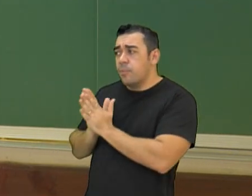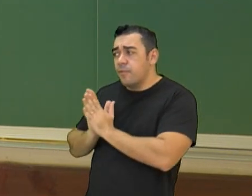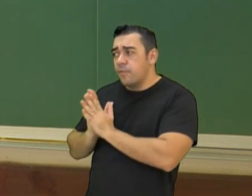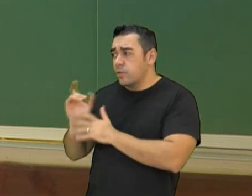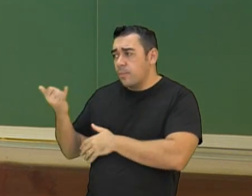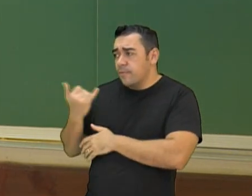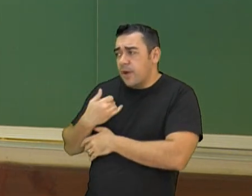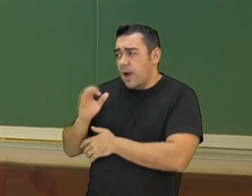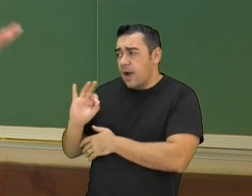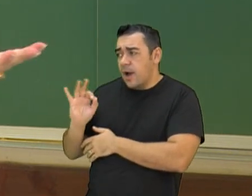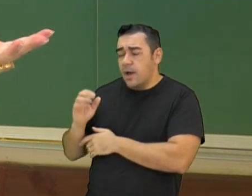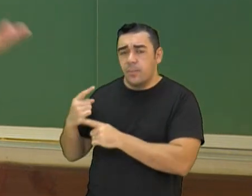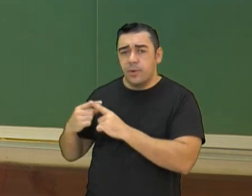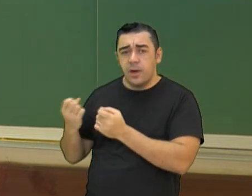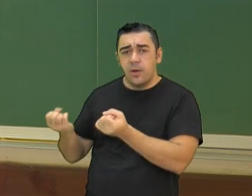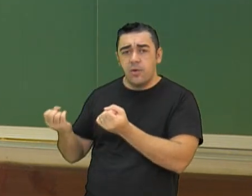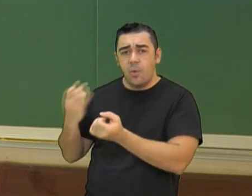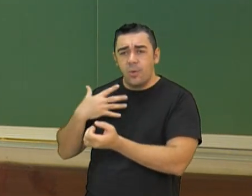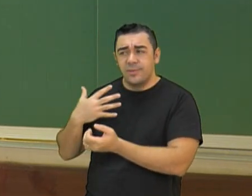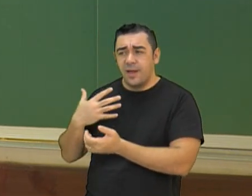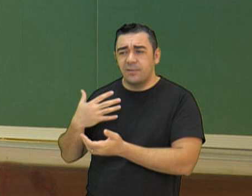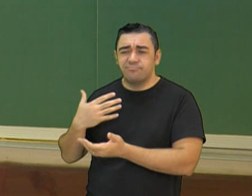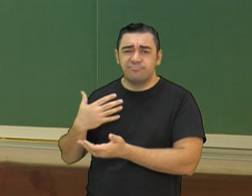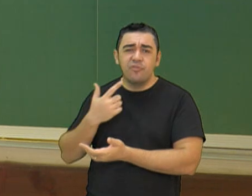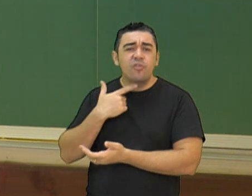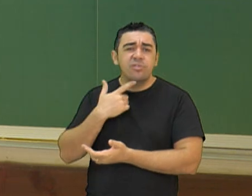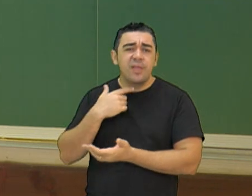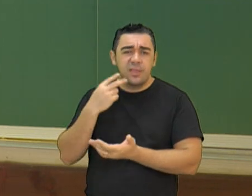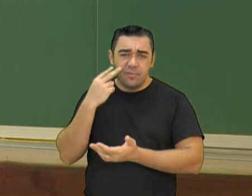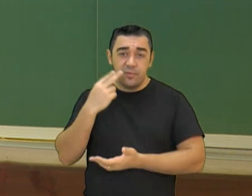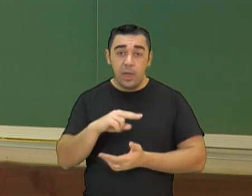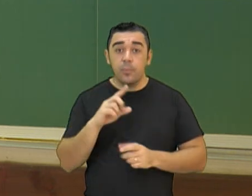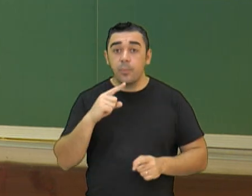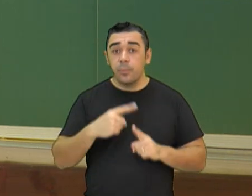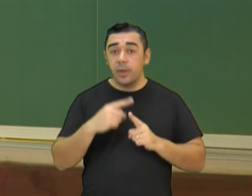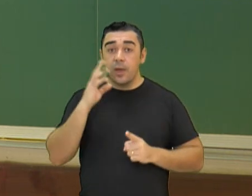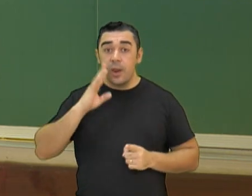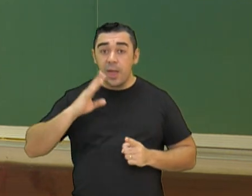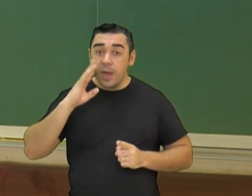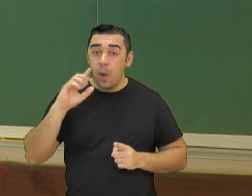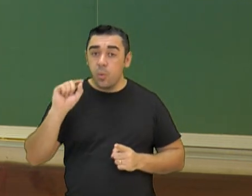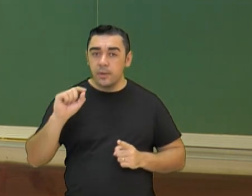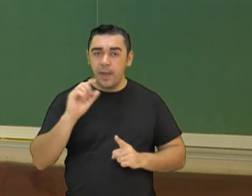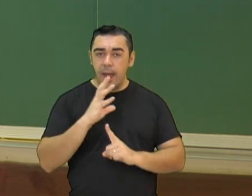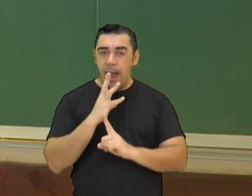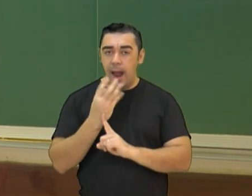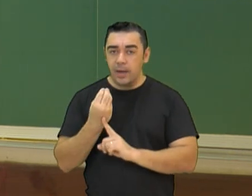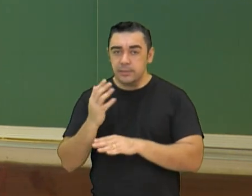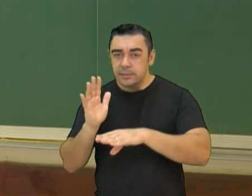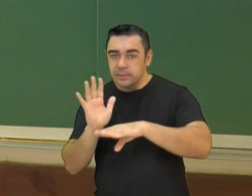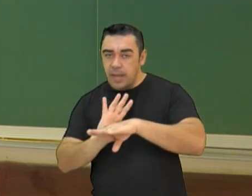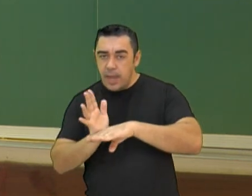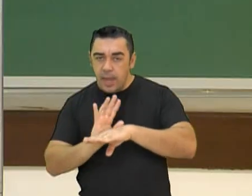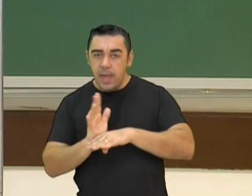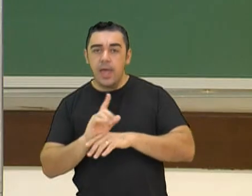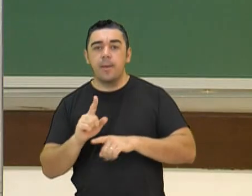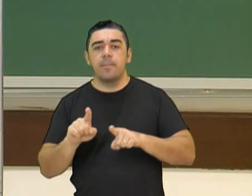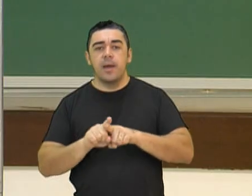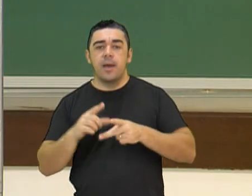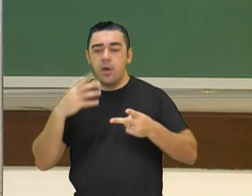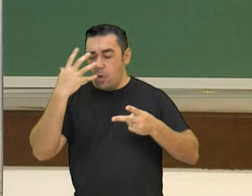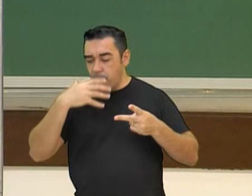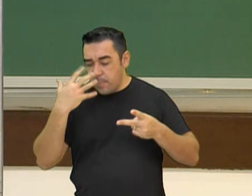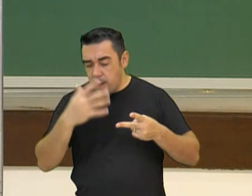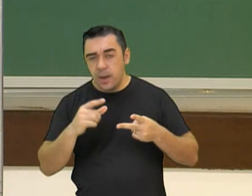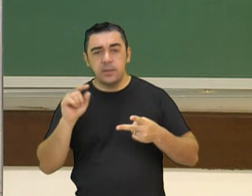conta, não quero ouvir, porque se contar meio que perde a graça. Né? Porque o legal da arte, né, da arte cinematográfica, né, dos